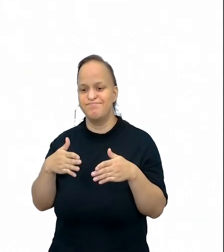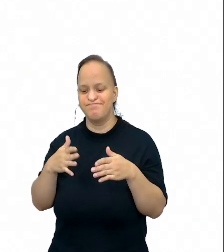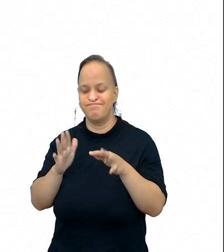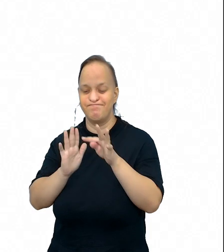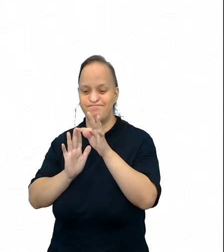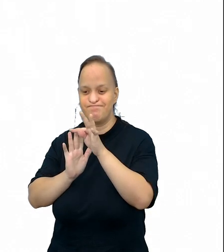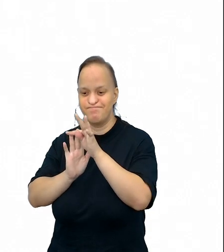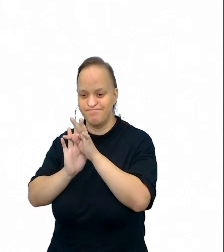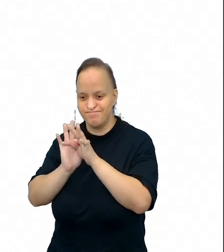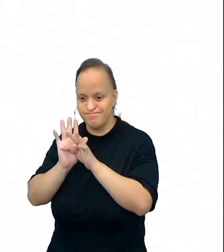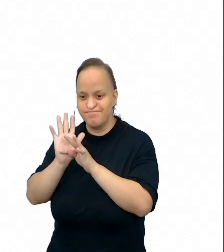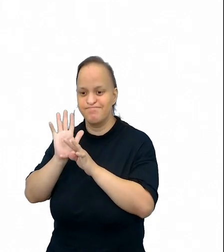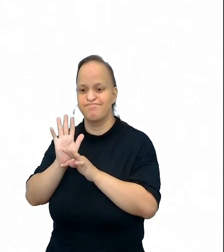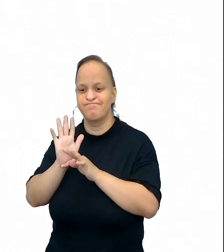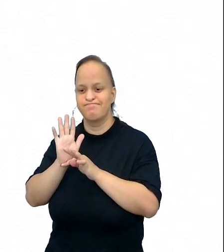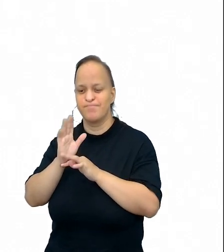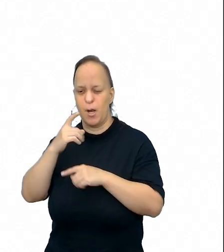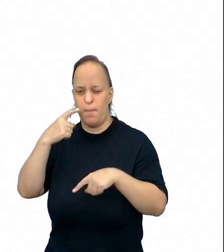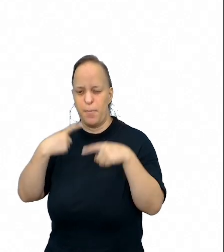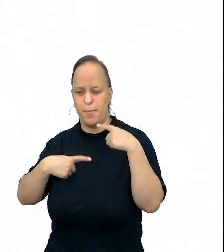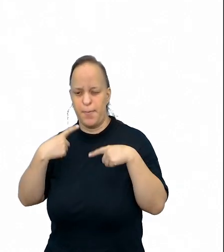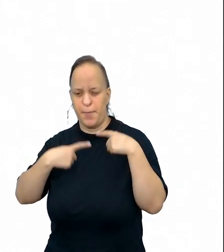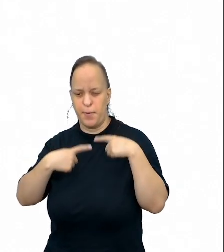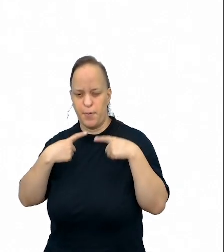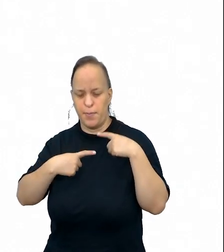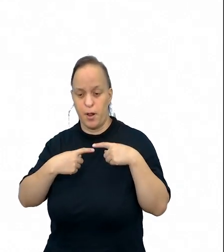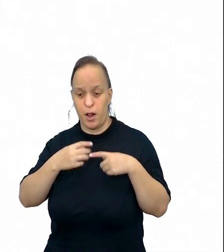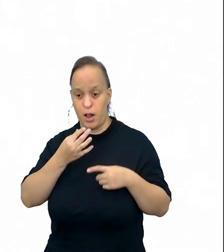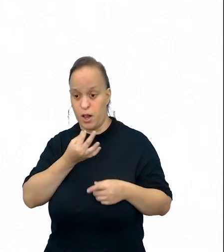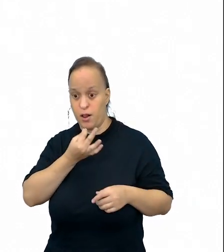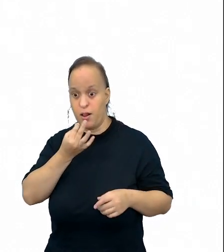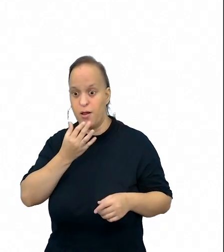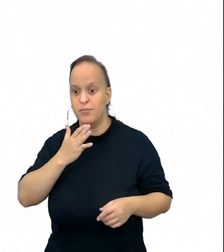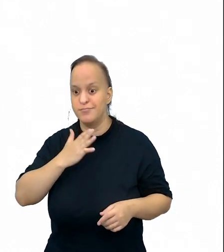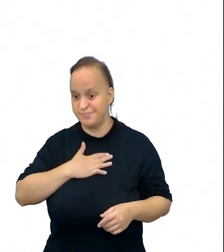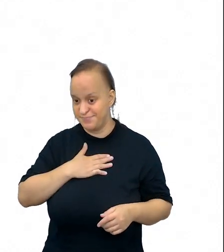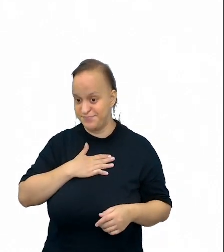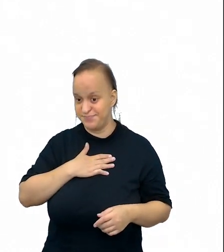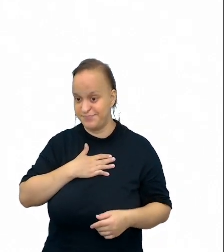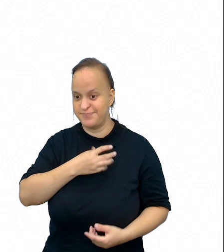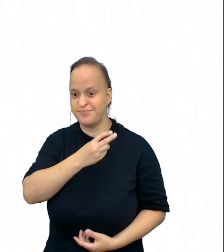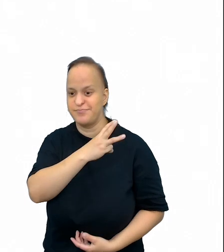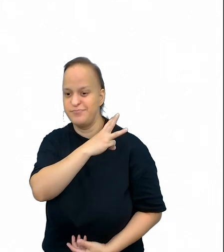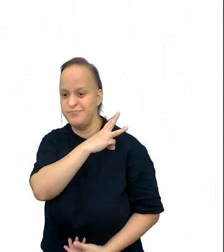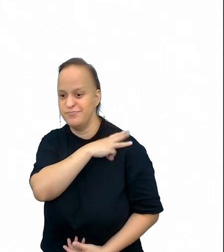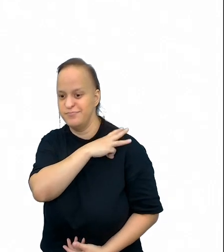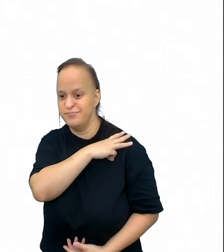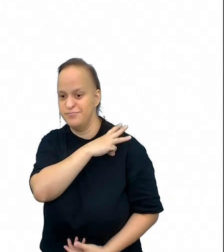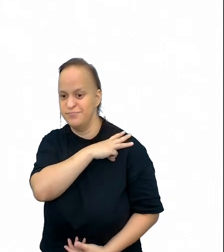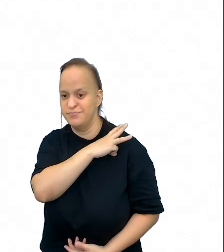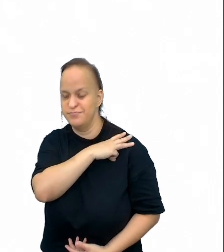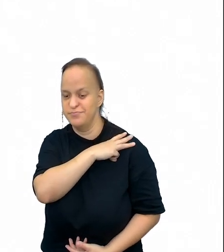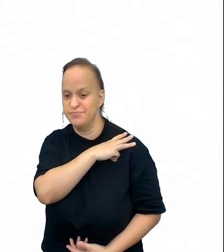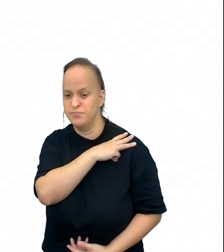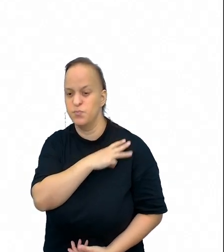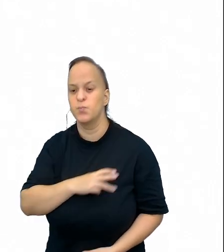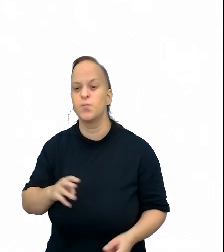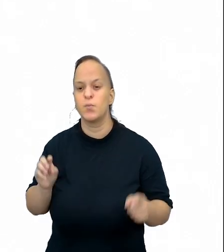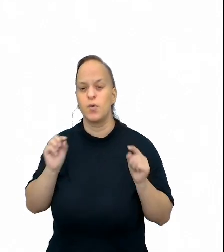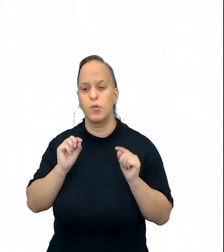texto artigo de opinião, tá bom? Na terceira série, nós temos, então, uma